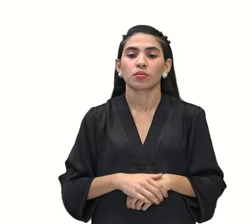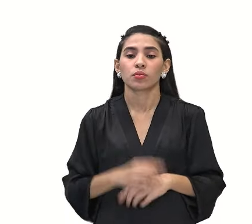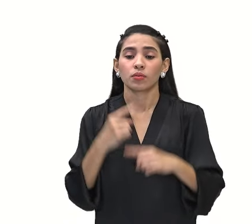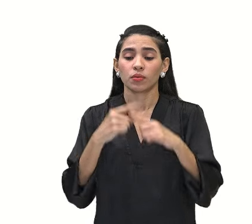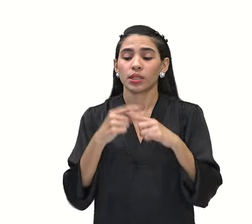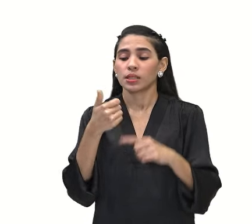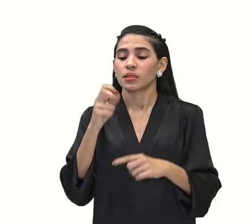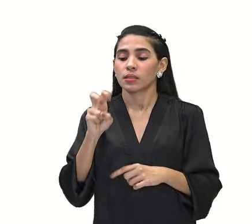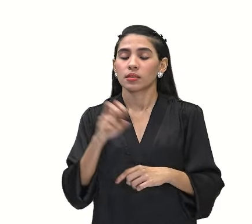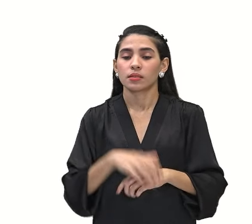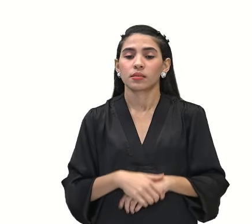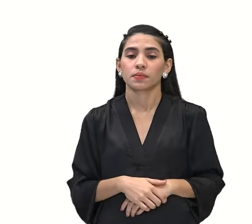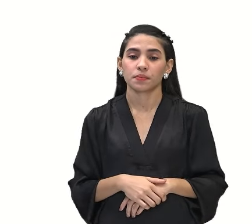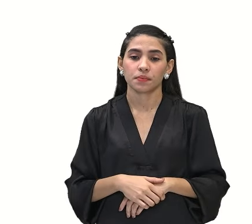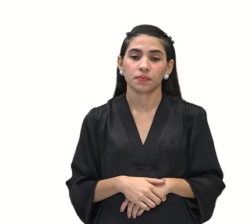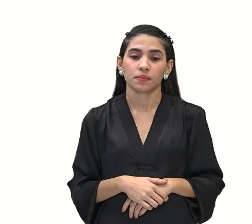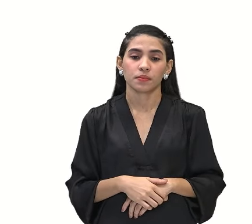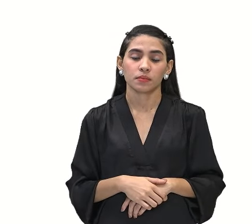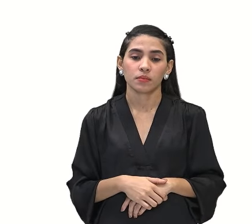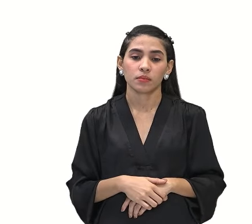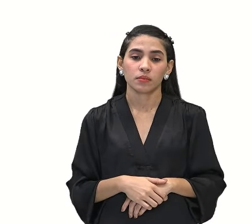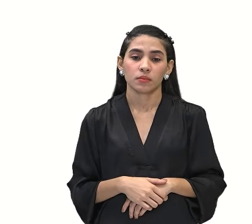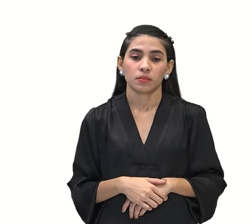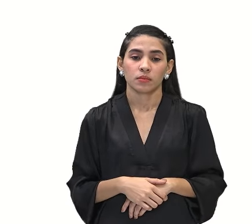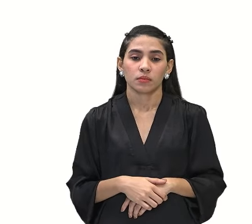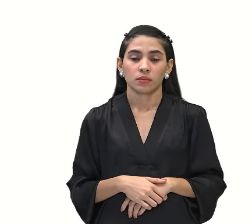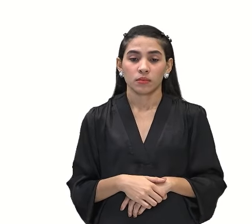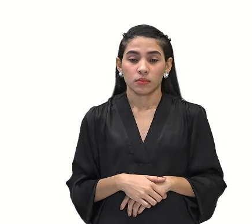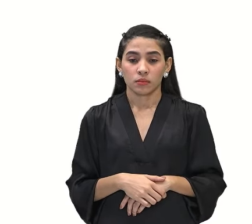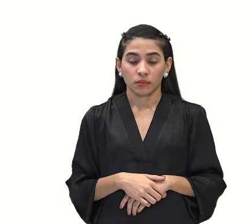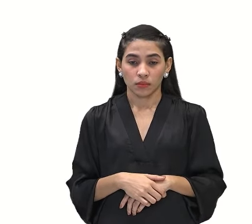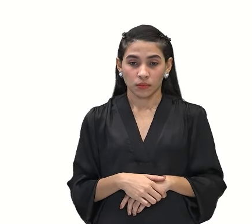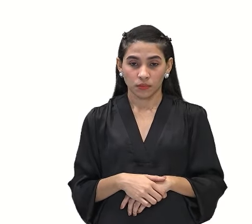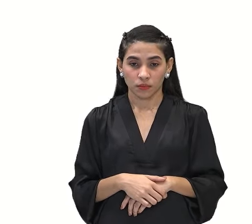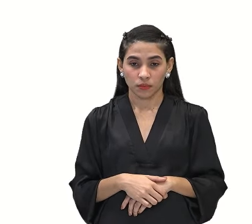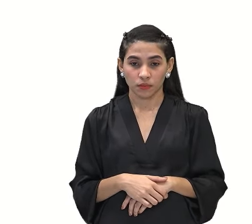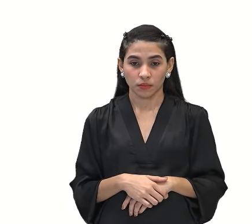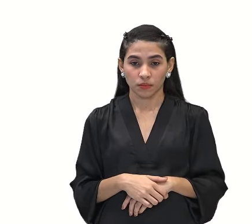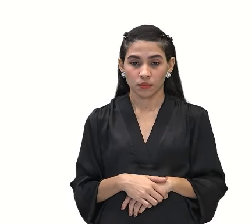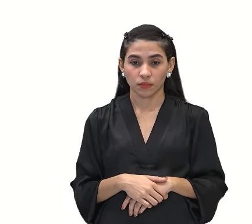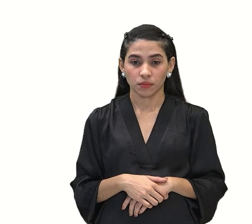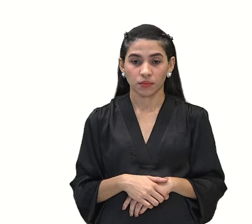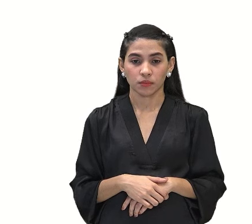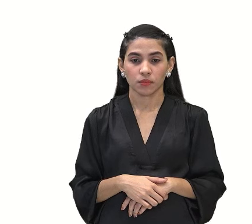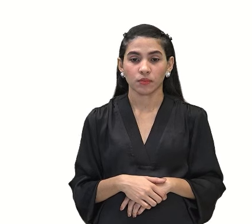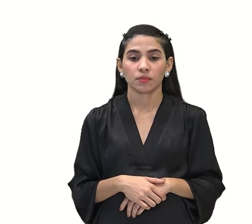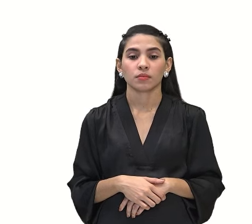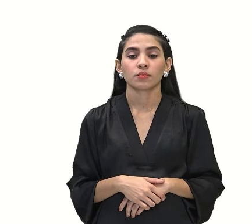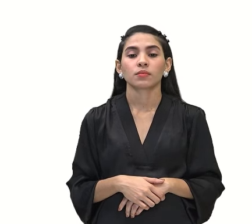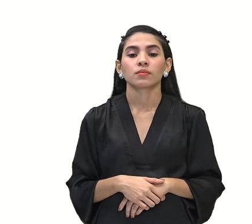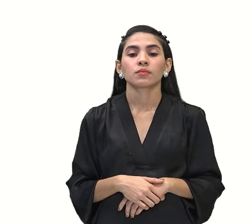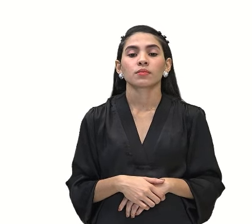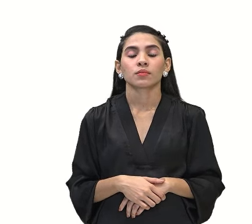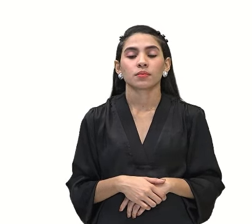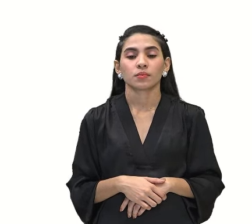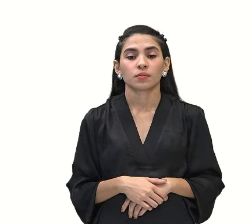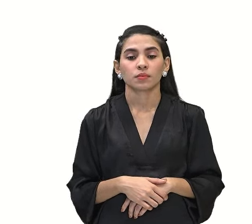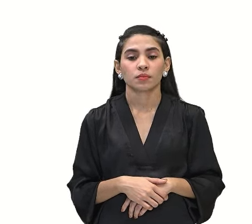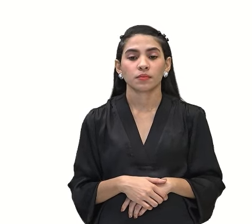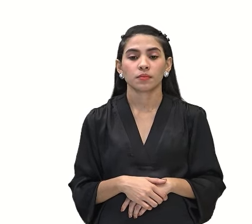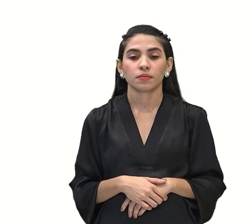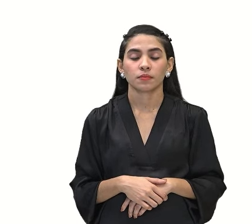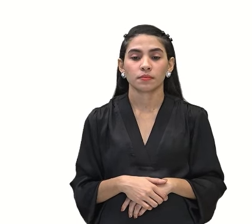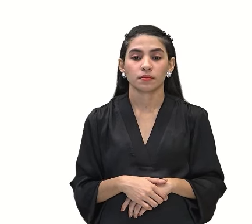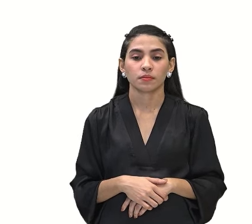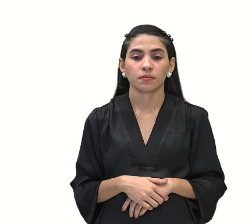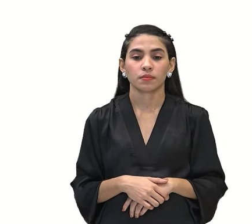15 Beleza então vamos fazer essa continha rápida para então nós chegarmos à conclusão